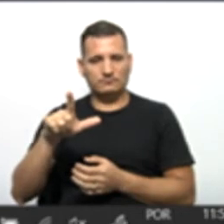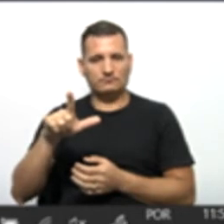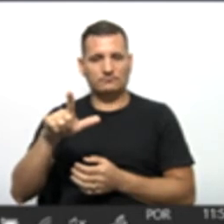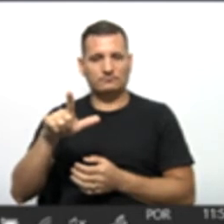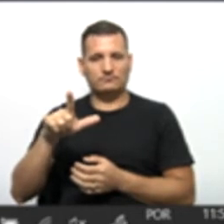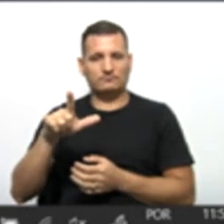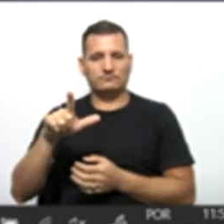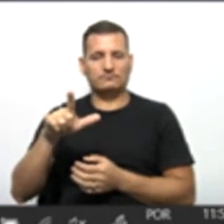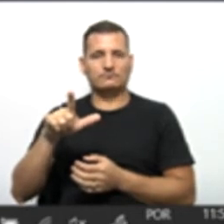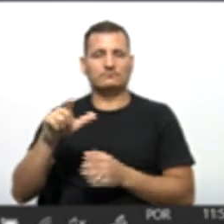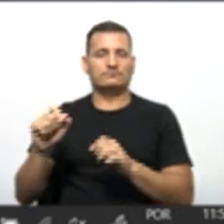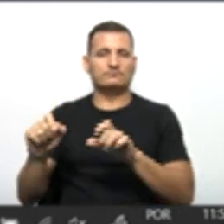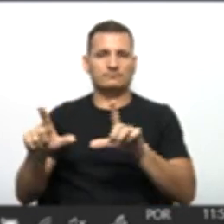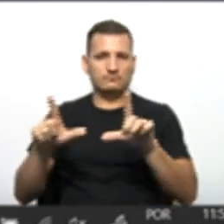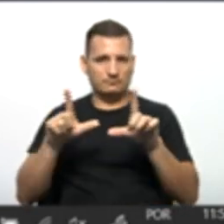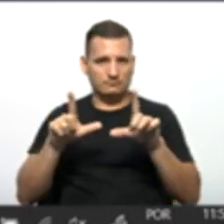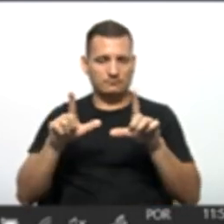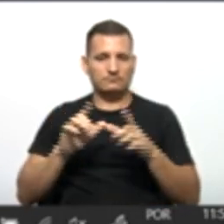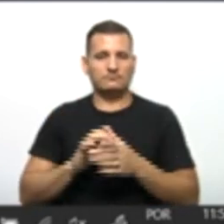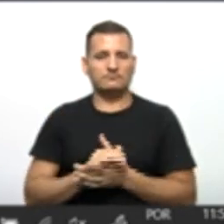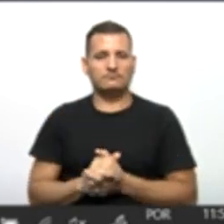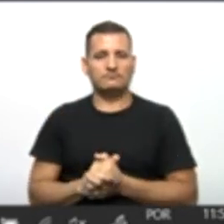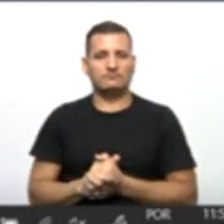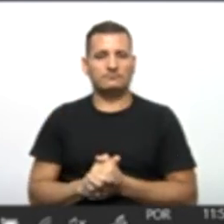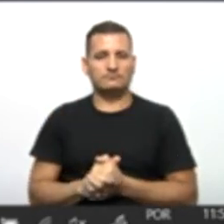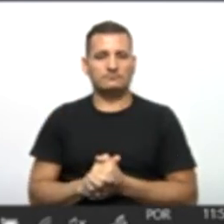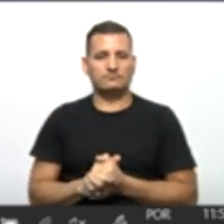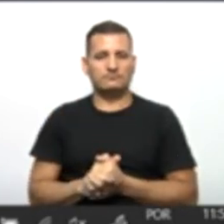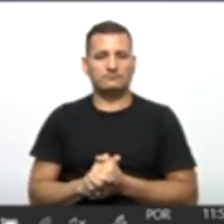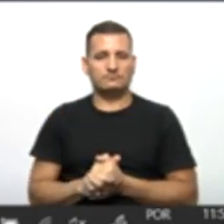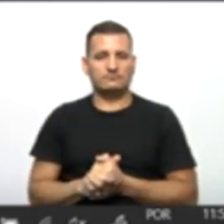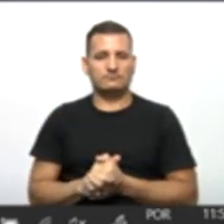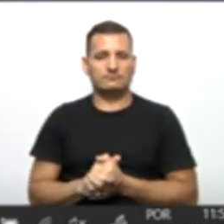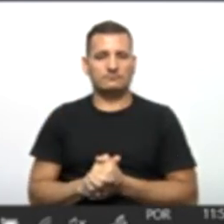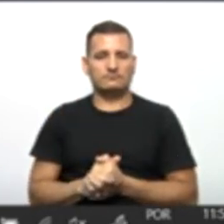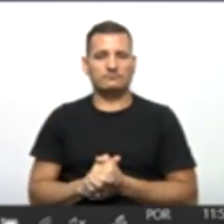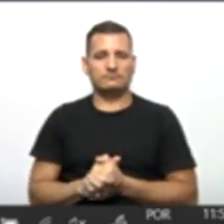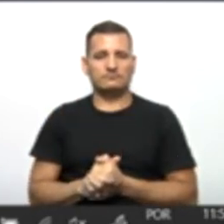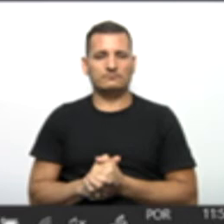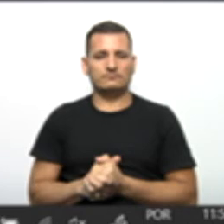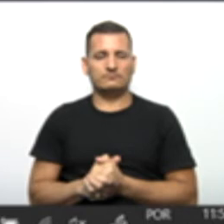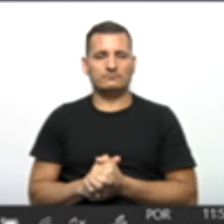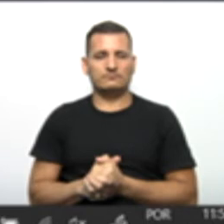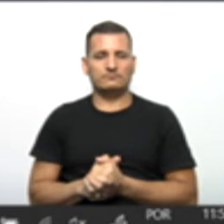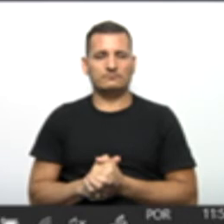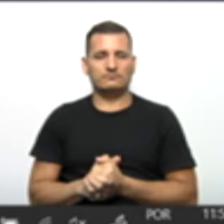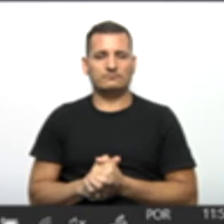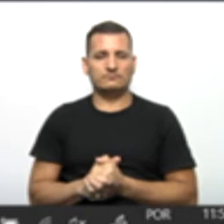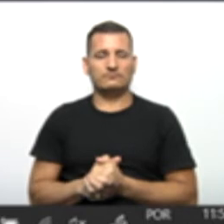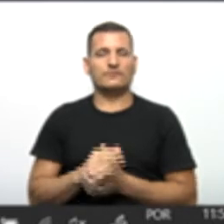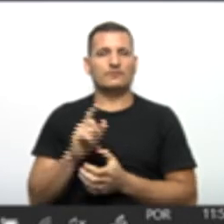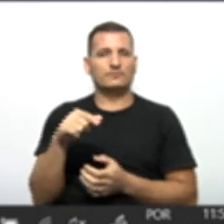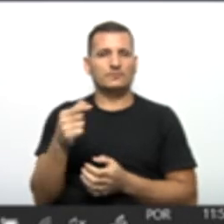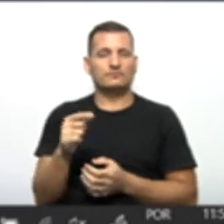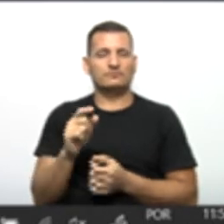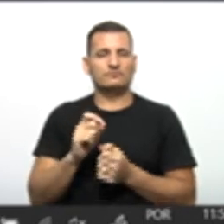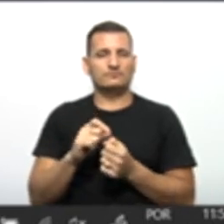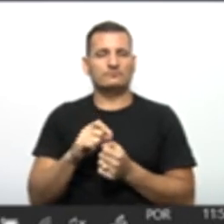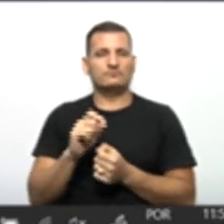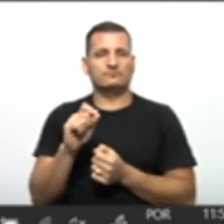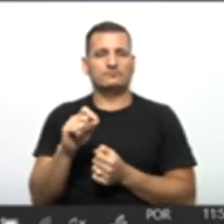imprimir esses dados na tela depois nós fizemos o a função cadastra